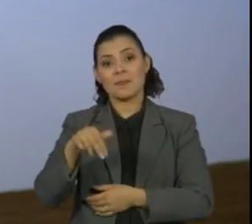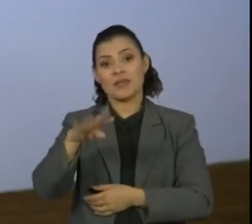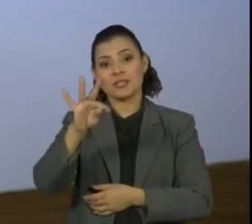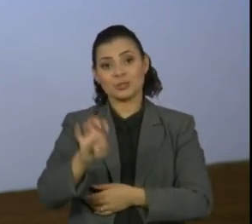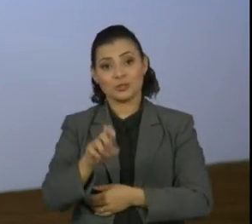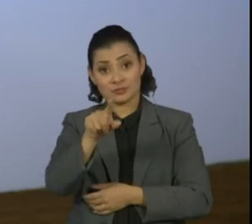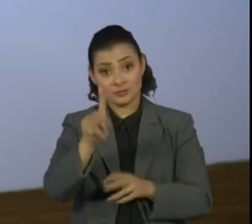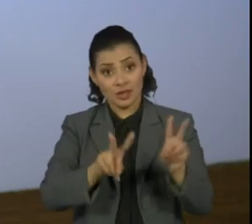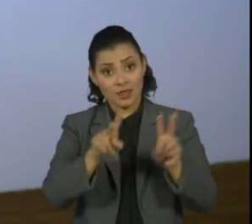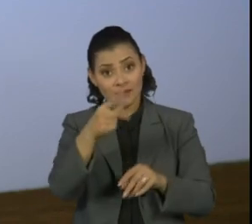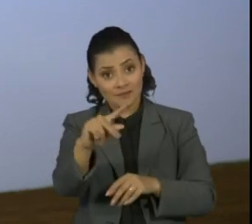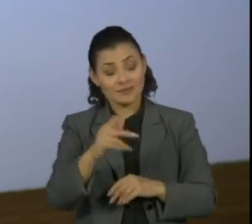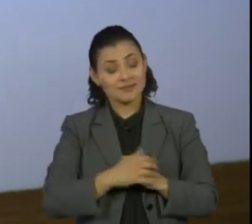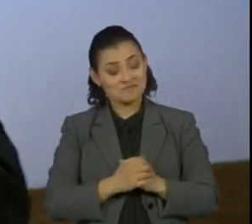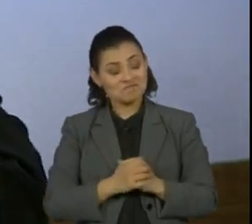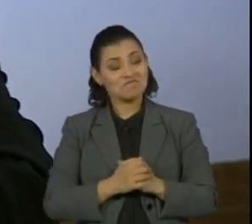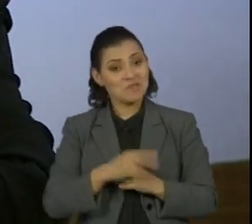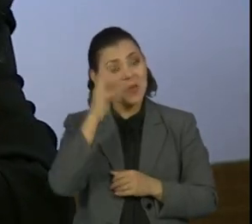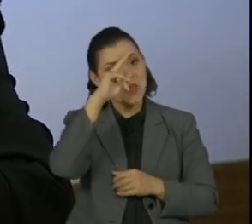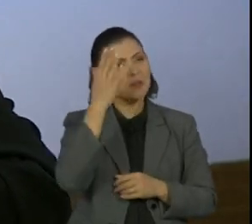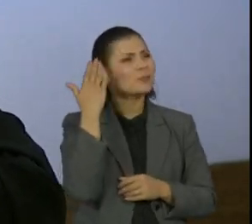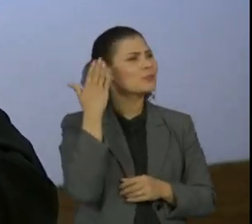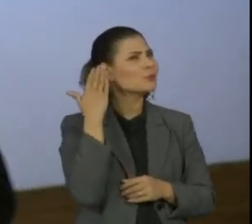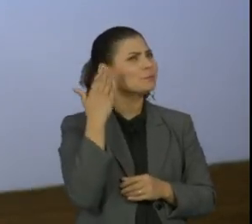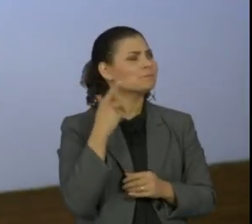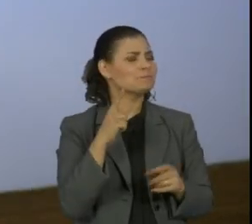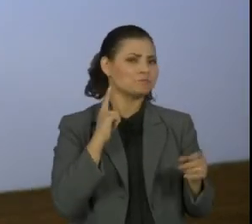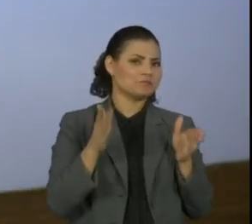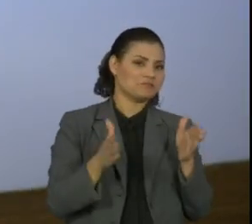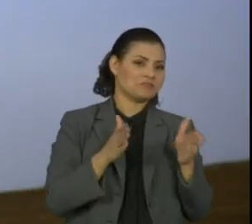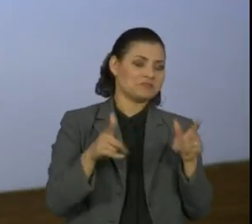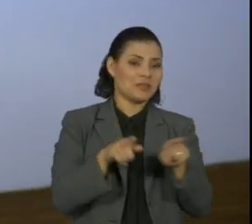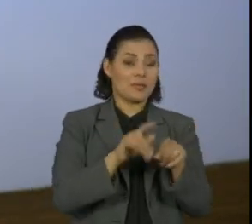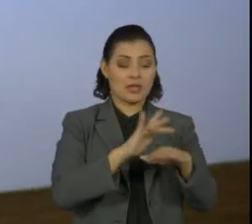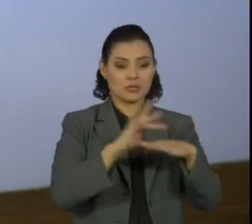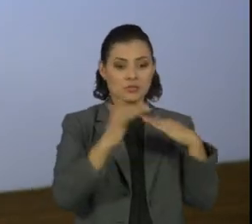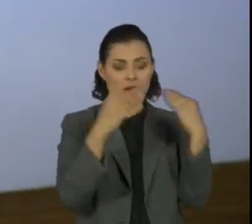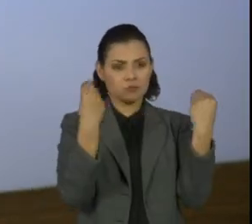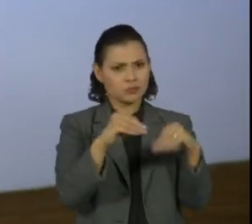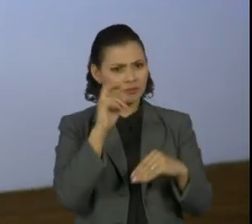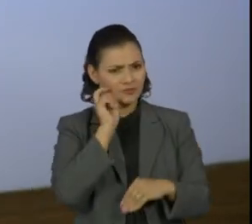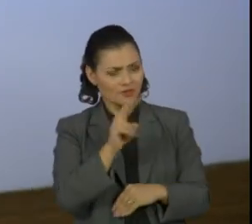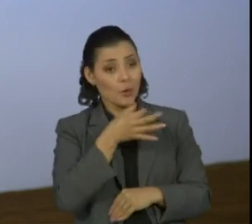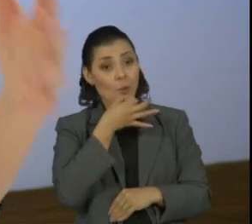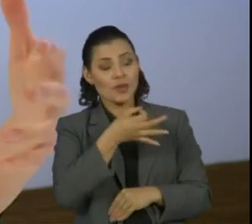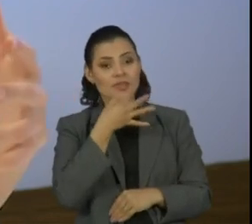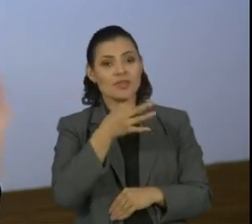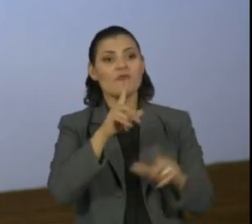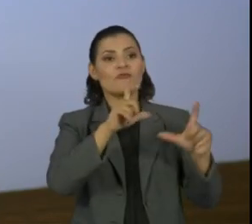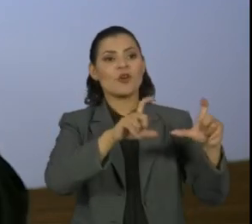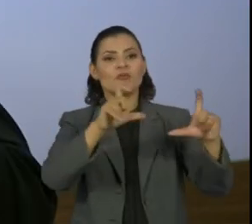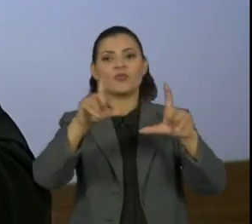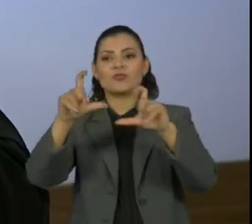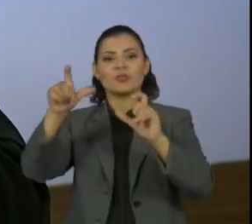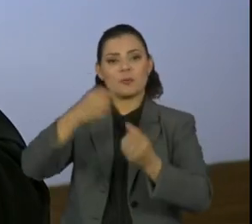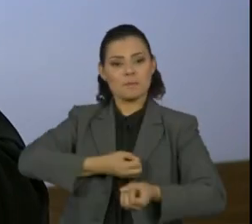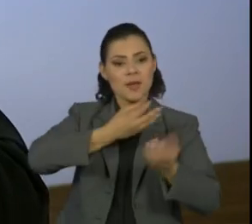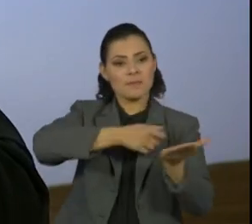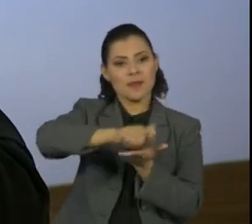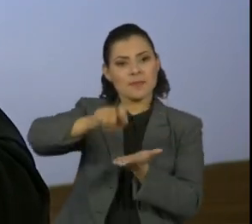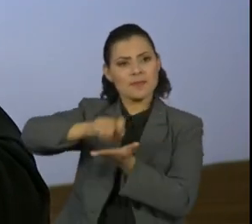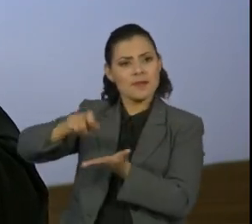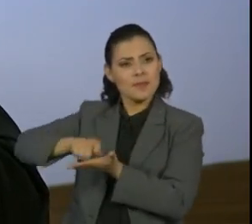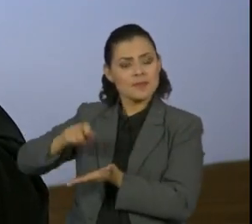carnaval. É, eu lembro até que quando, na época, eu vi nas redes sociais um comentário que viu a foto dos vários compositores e falaram